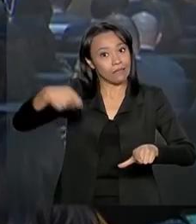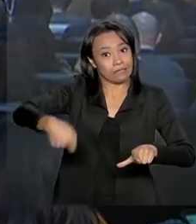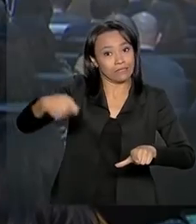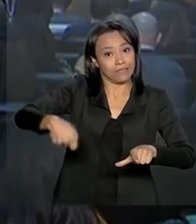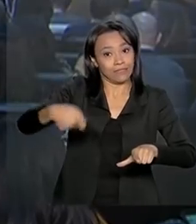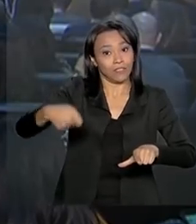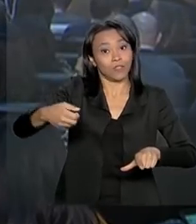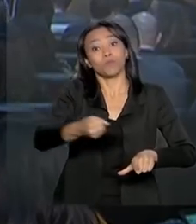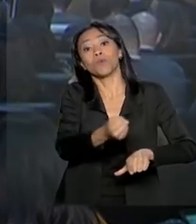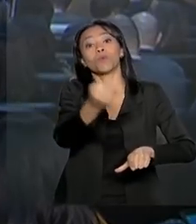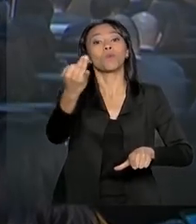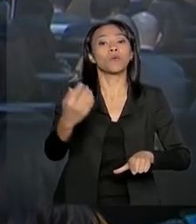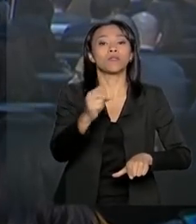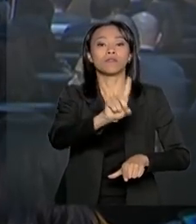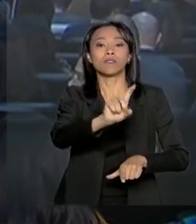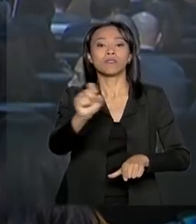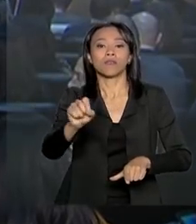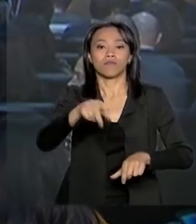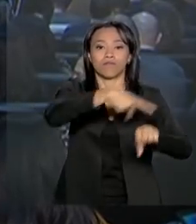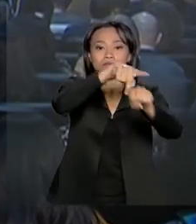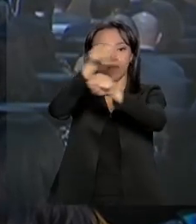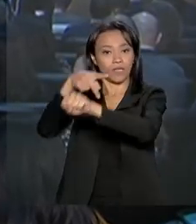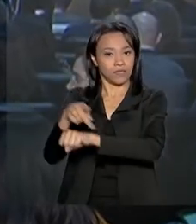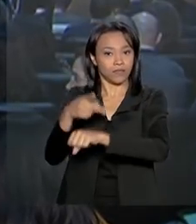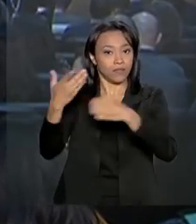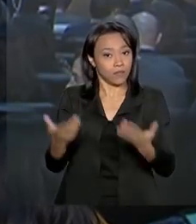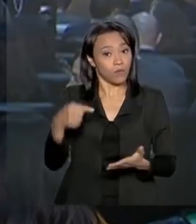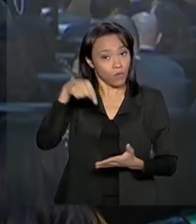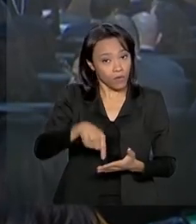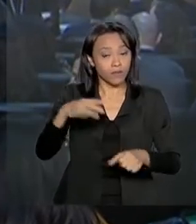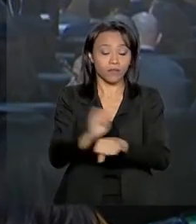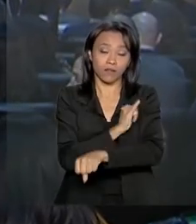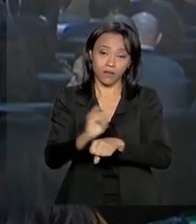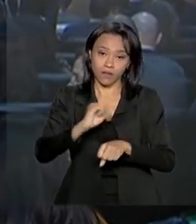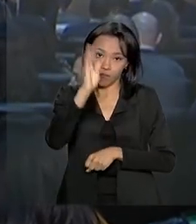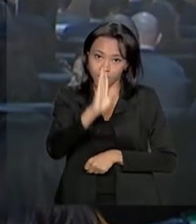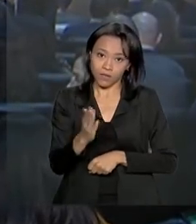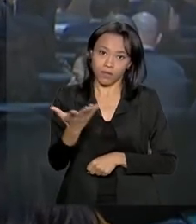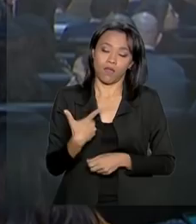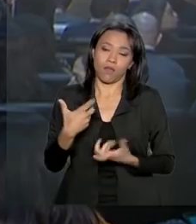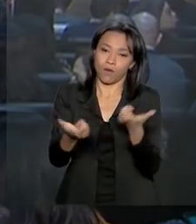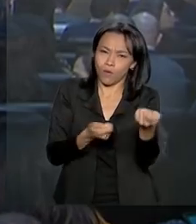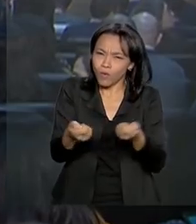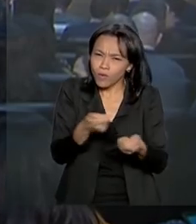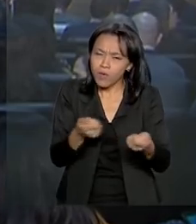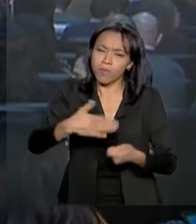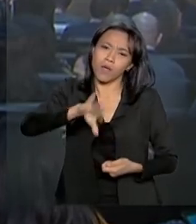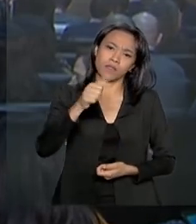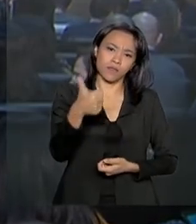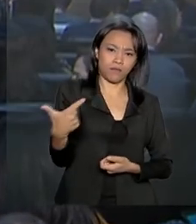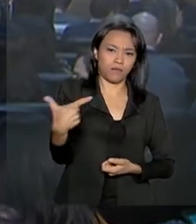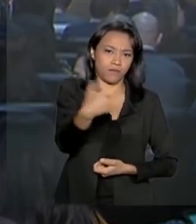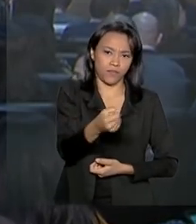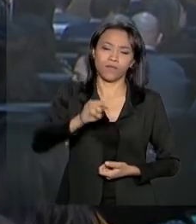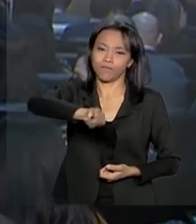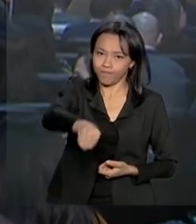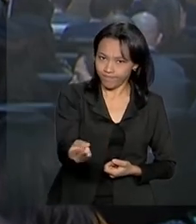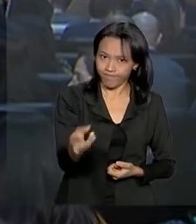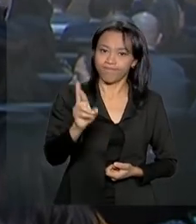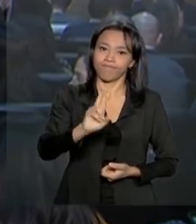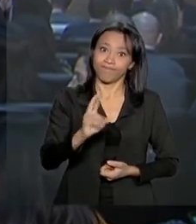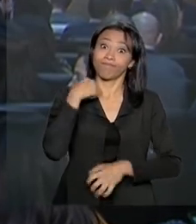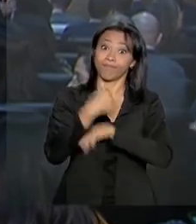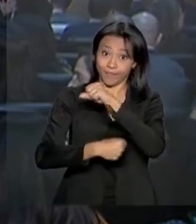mais de 100 países. Com a medida, o governo espera economizar mais de 120 milhões de reais